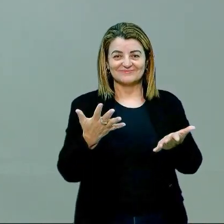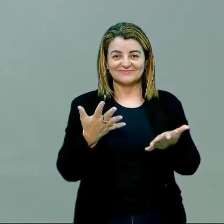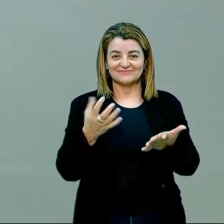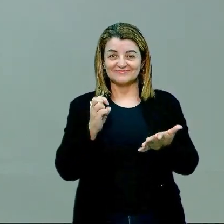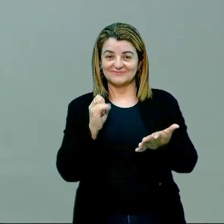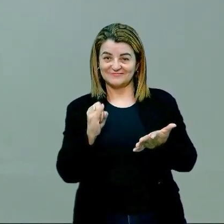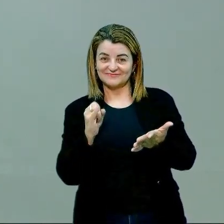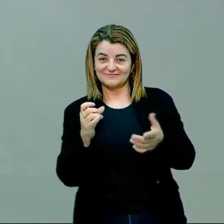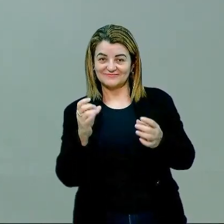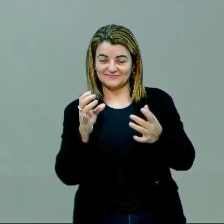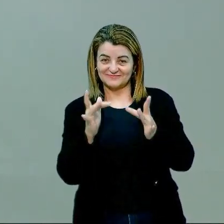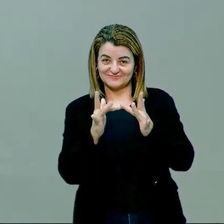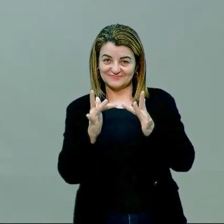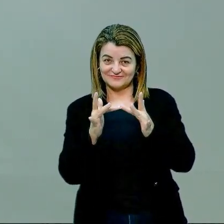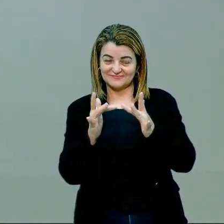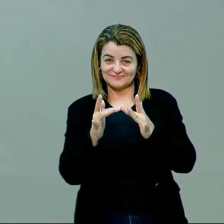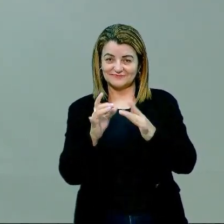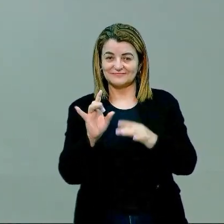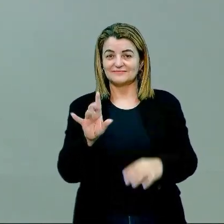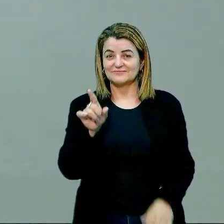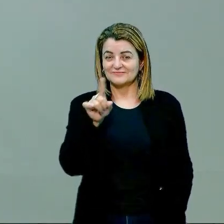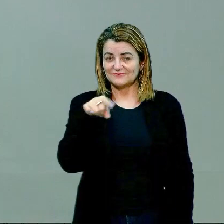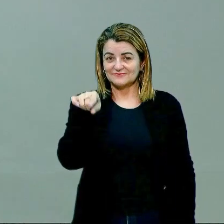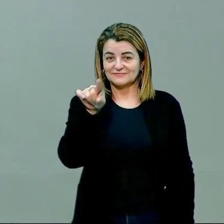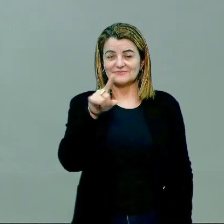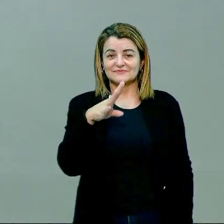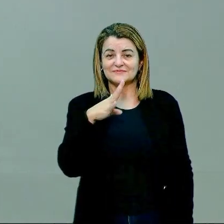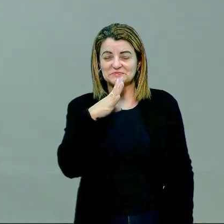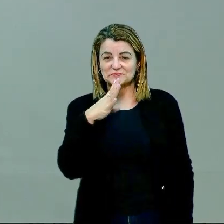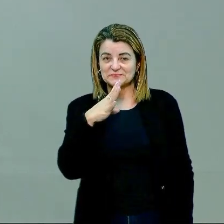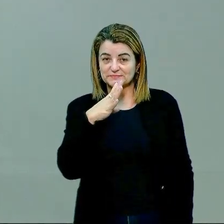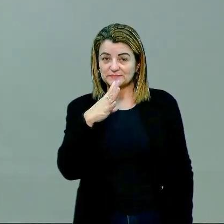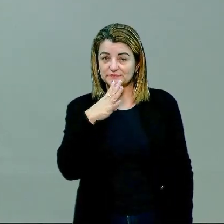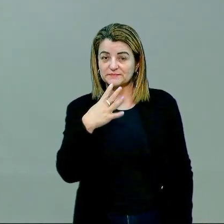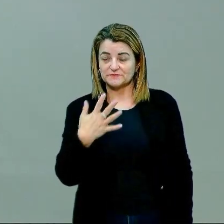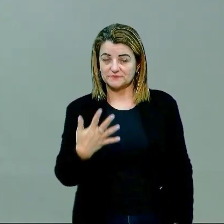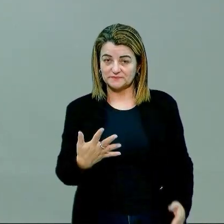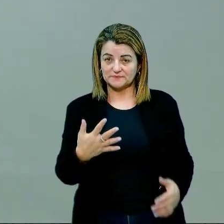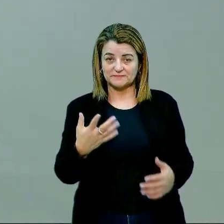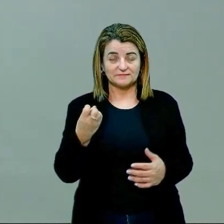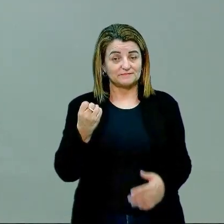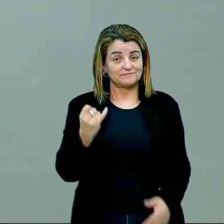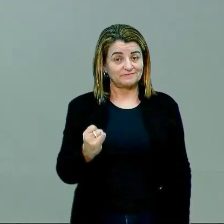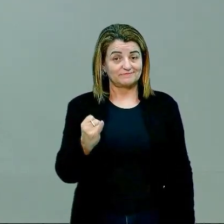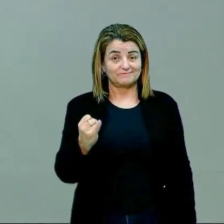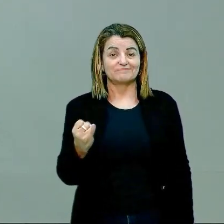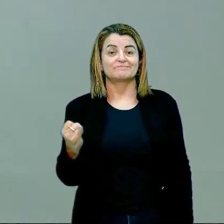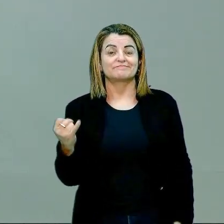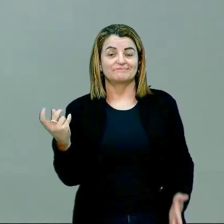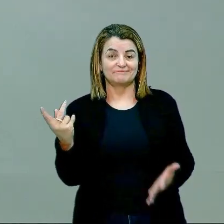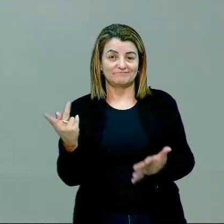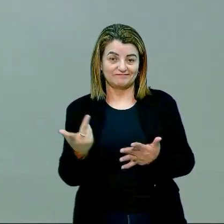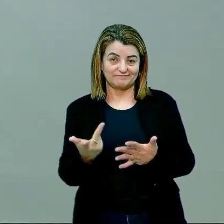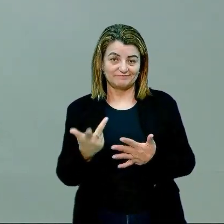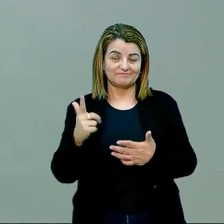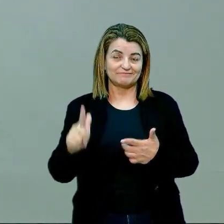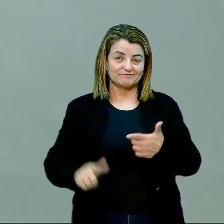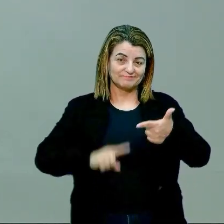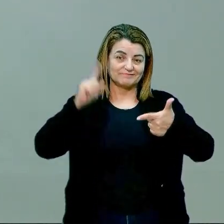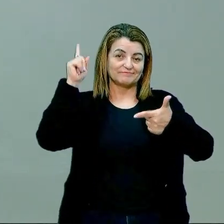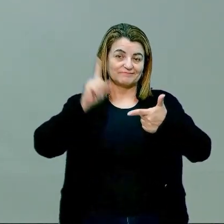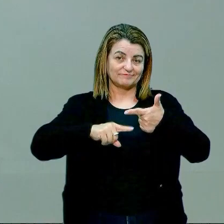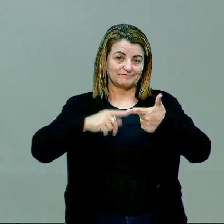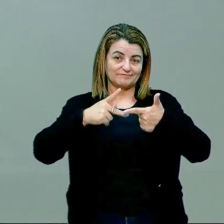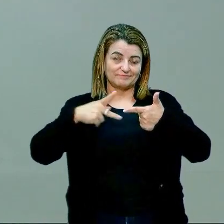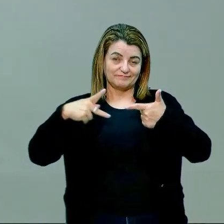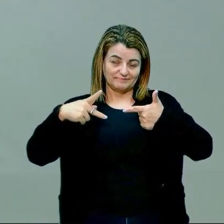vai dar certo agora? Só que vocês têm que ter conhecimento para isso. Se não, vai para a segunda